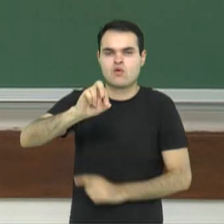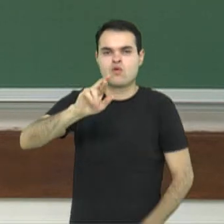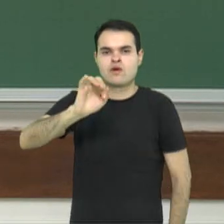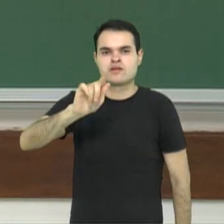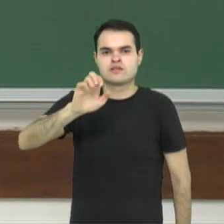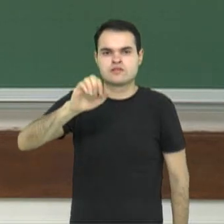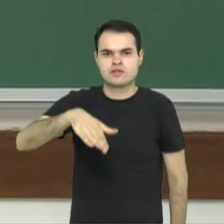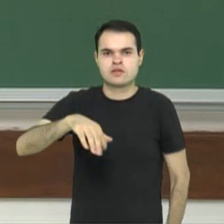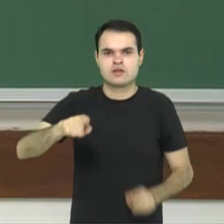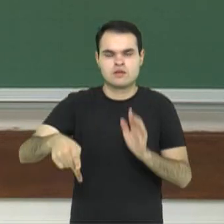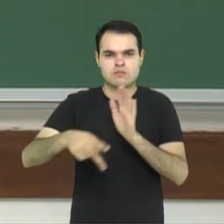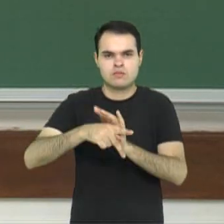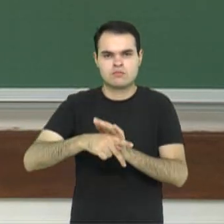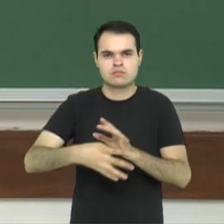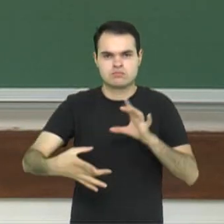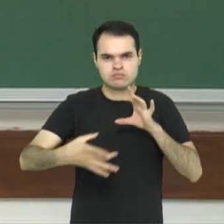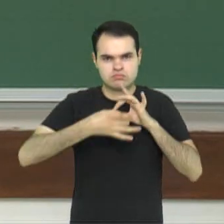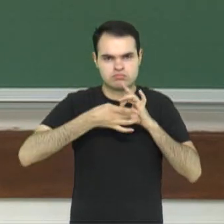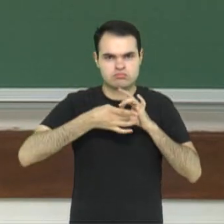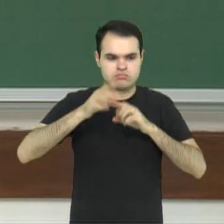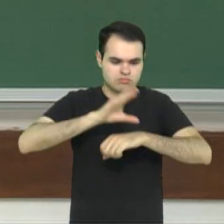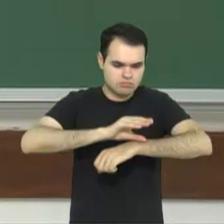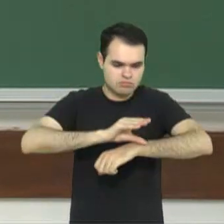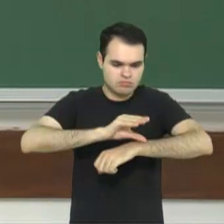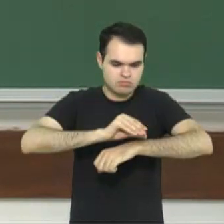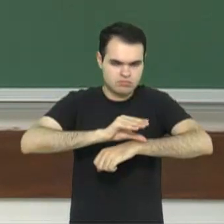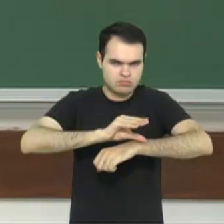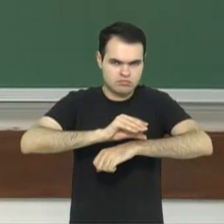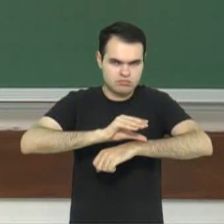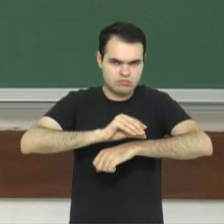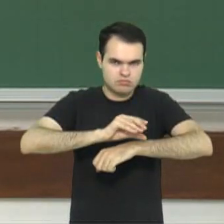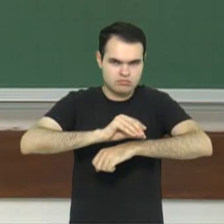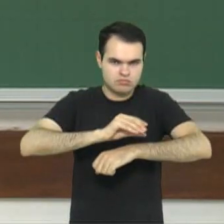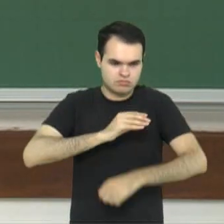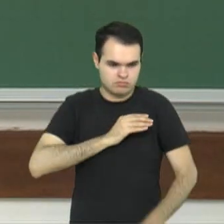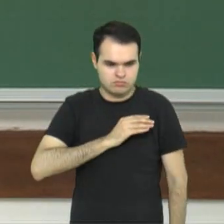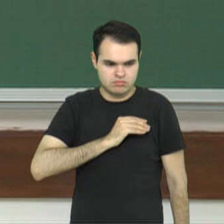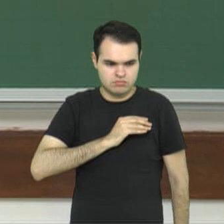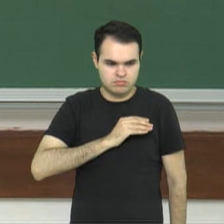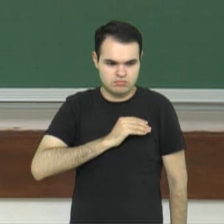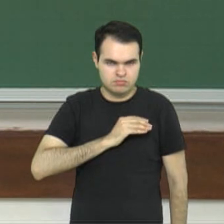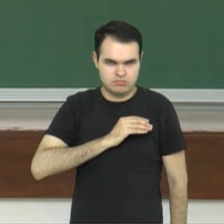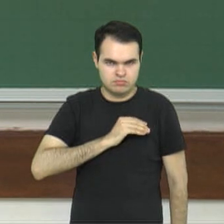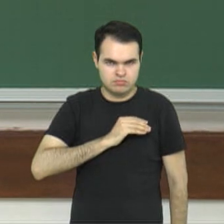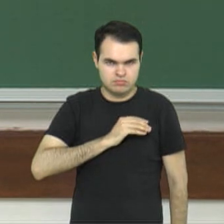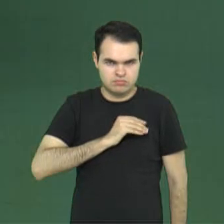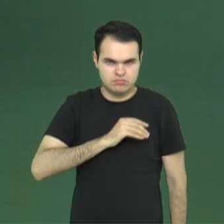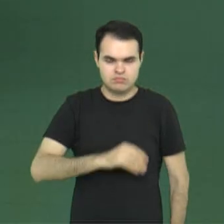desse batimento é muscular, ou seja, do próprio músculo cardíaco. Vamos lá?